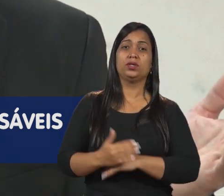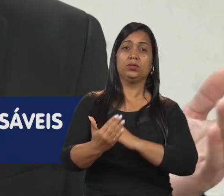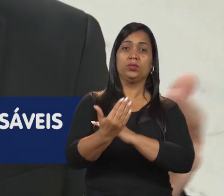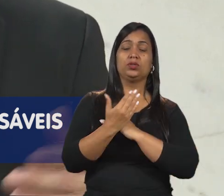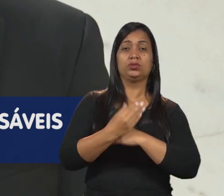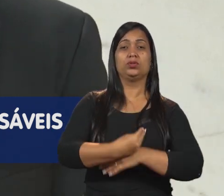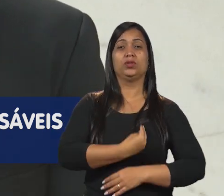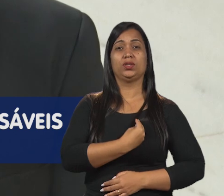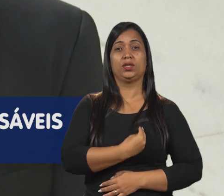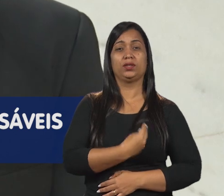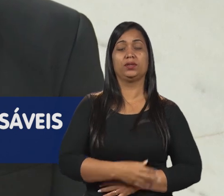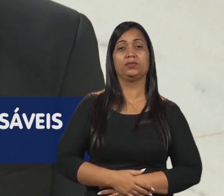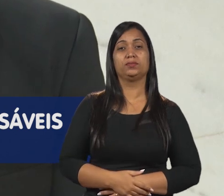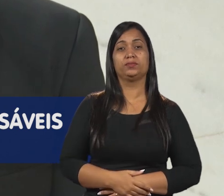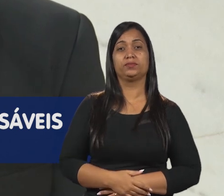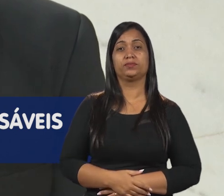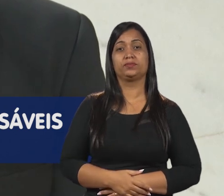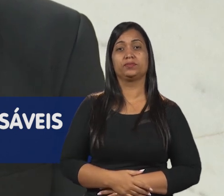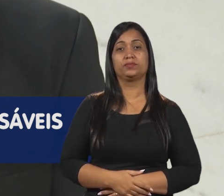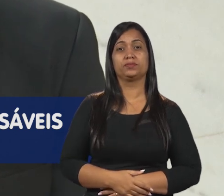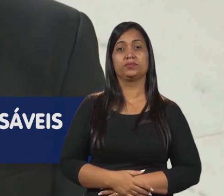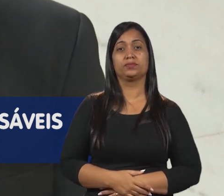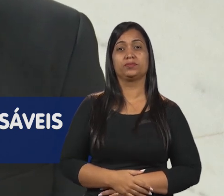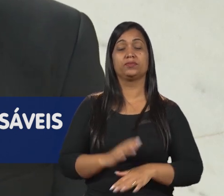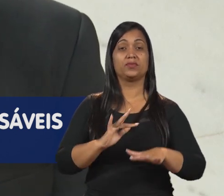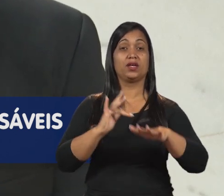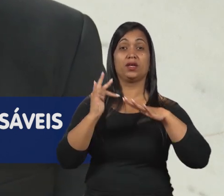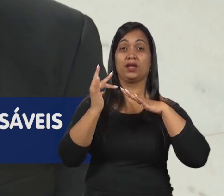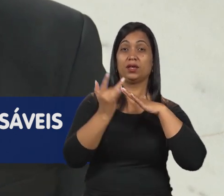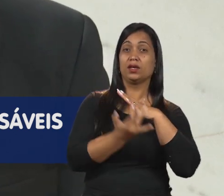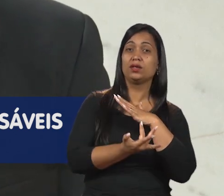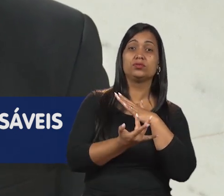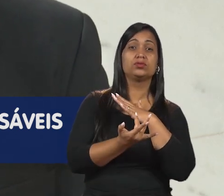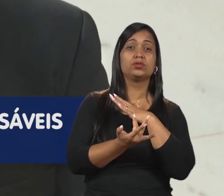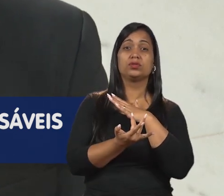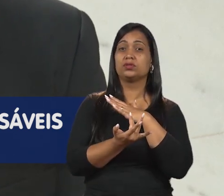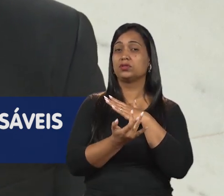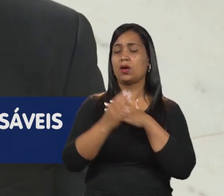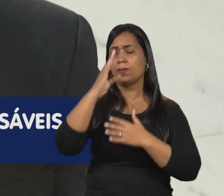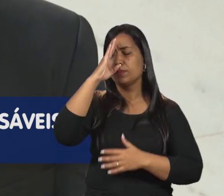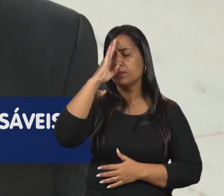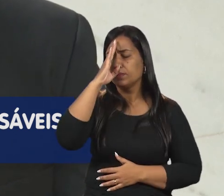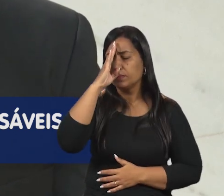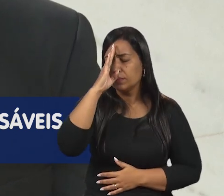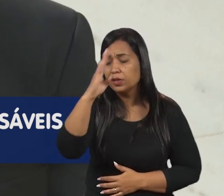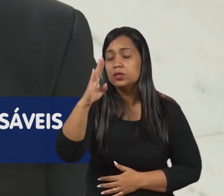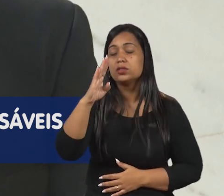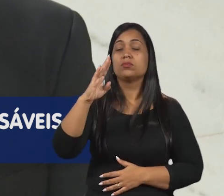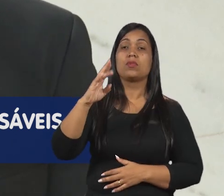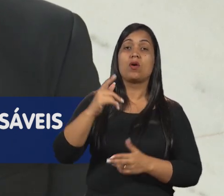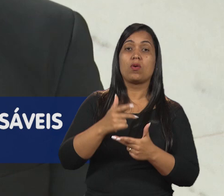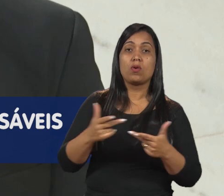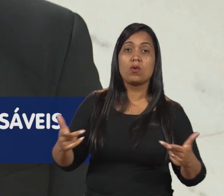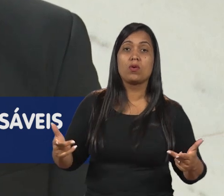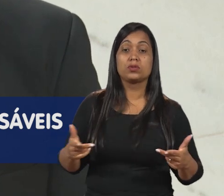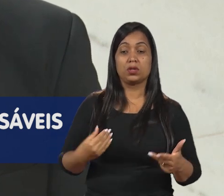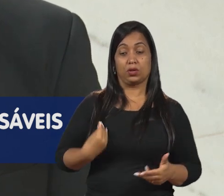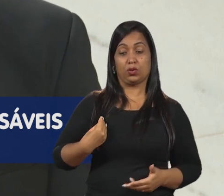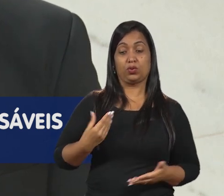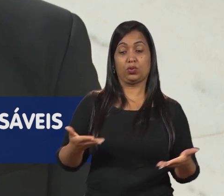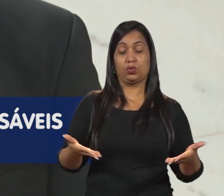estar aqui, né? A rede social foi praticamente a principal ferramenta que me trouxe até aqui.